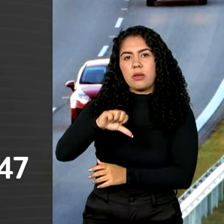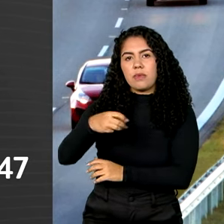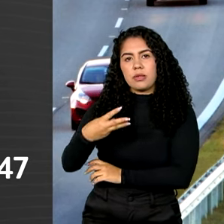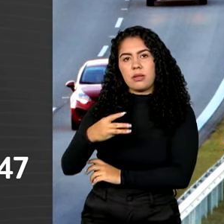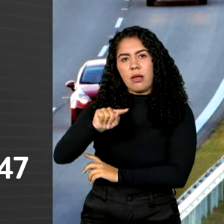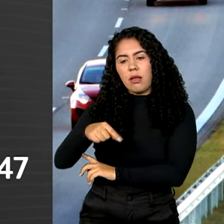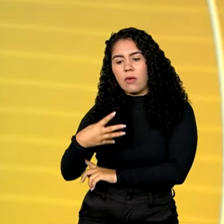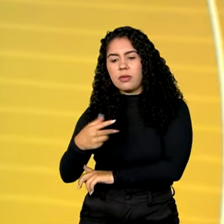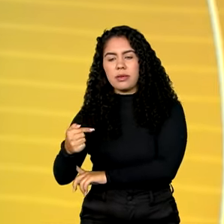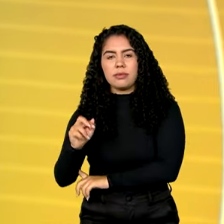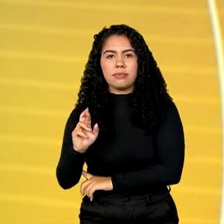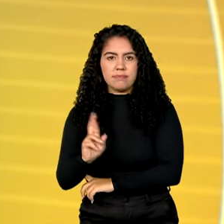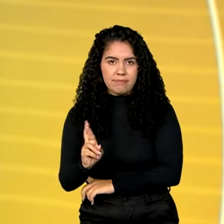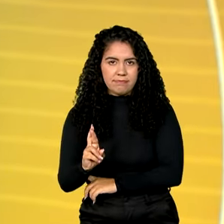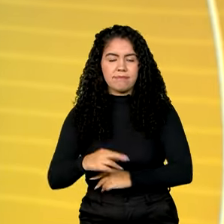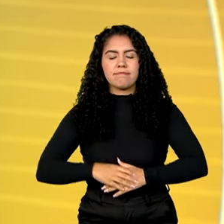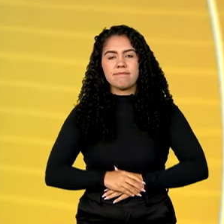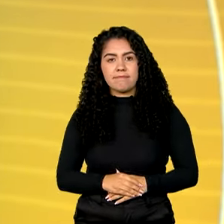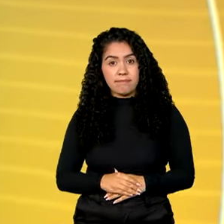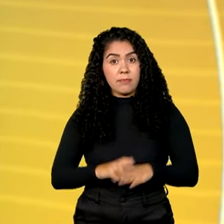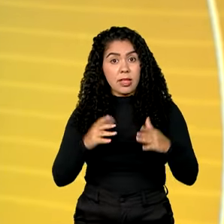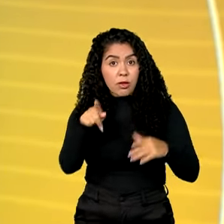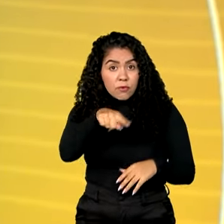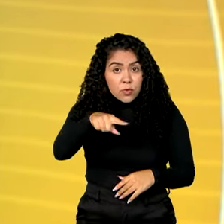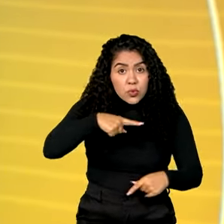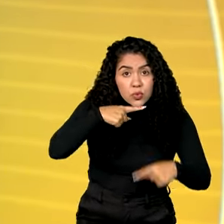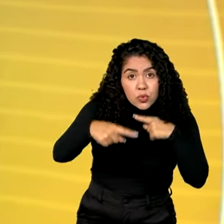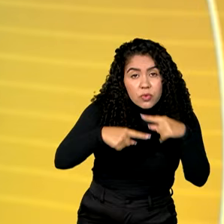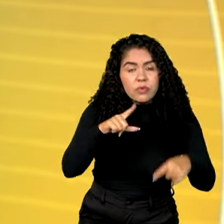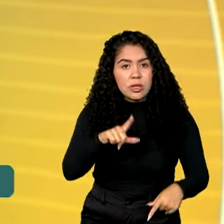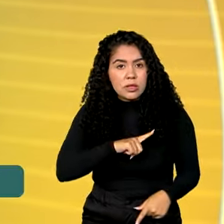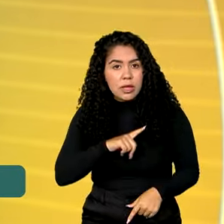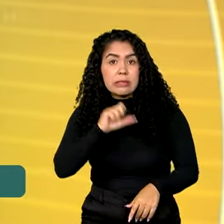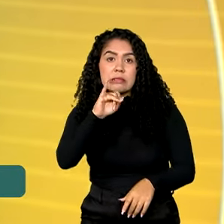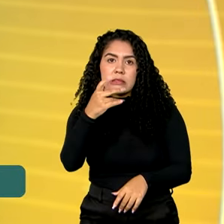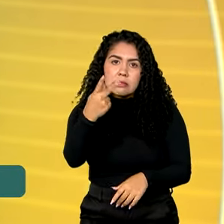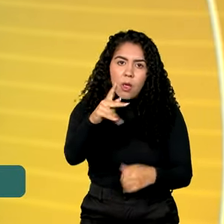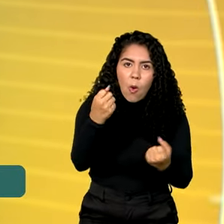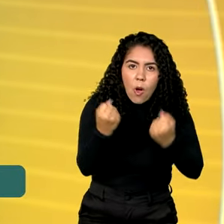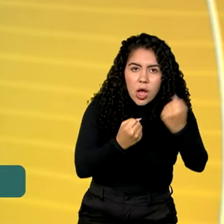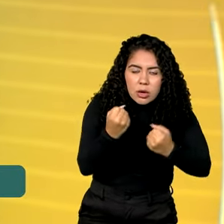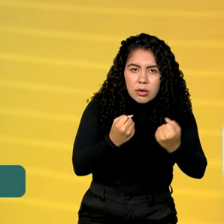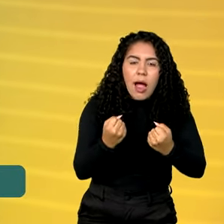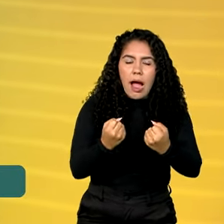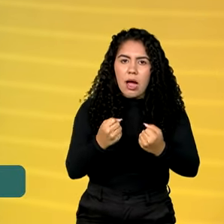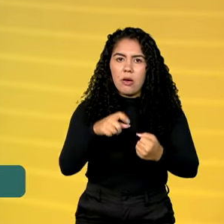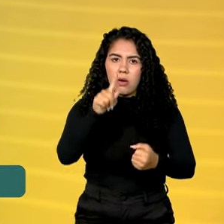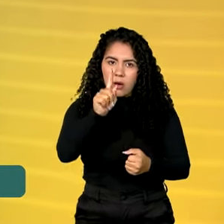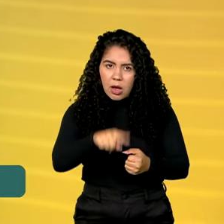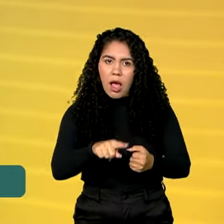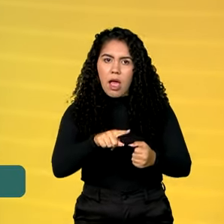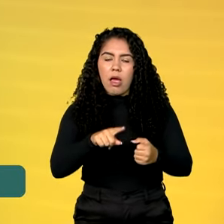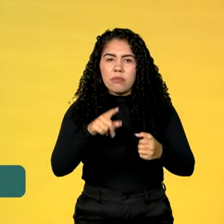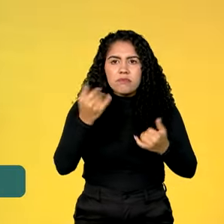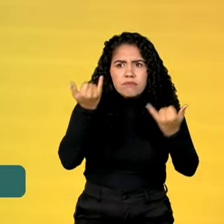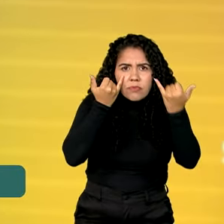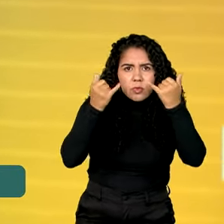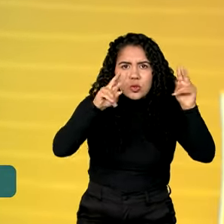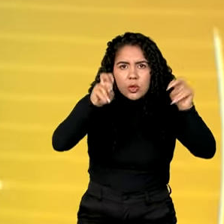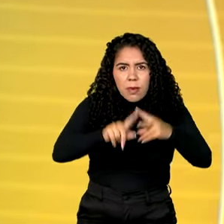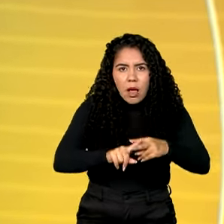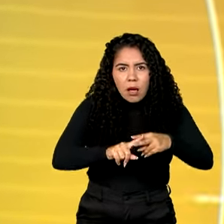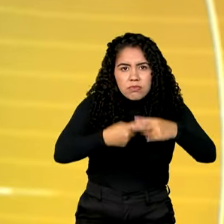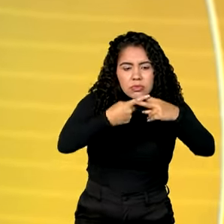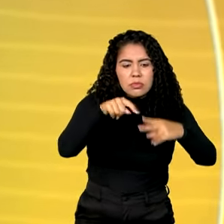R$ 293,47. É, e se você tem dúvidas se o seu carro faz parte dos veículos convocados para um recall, basta acessar o portal